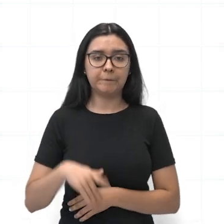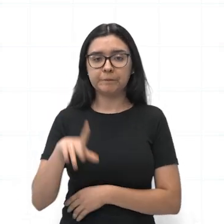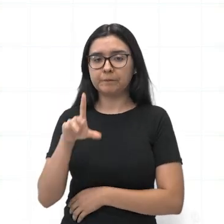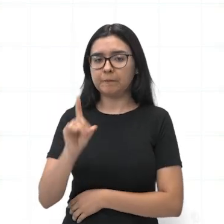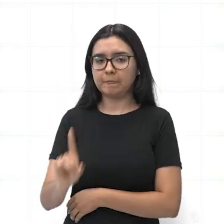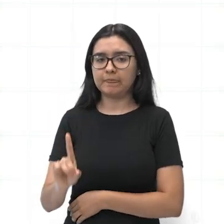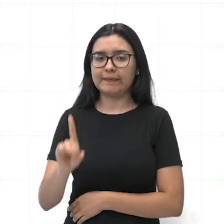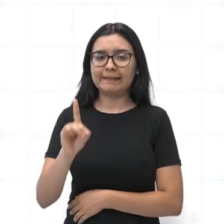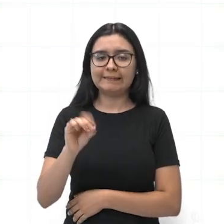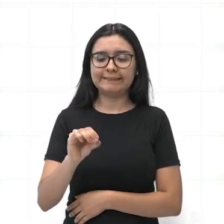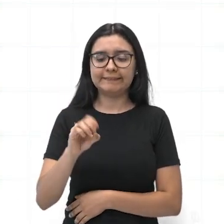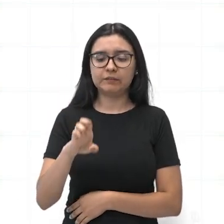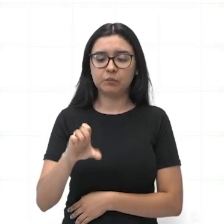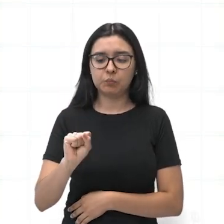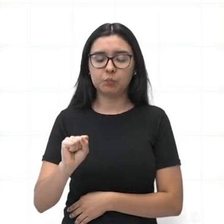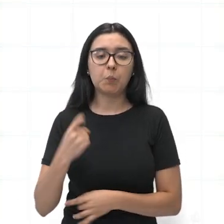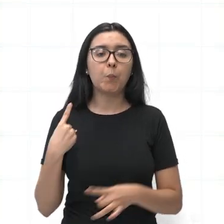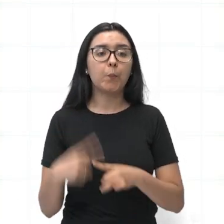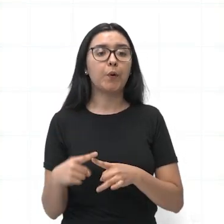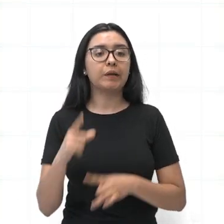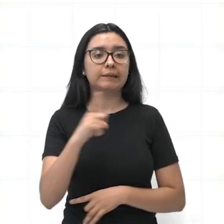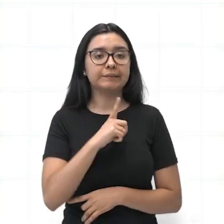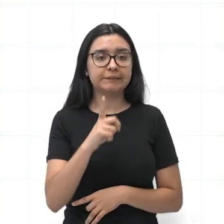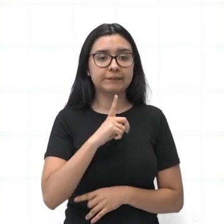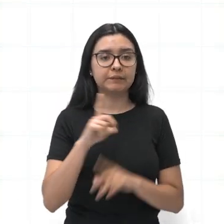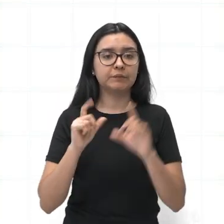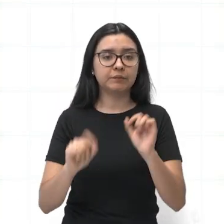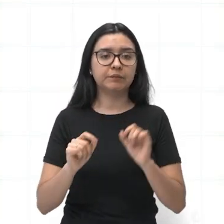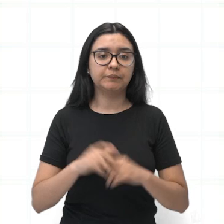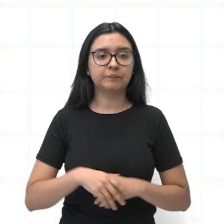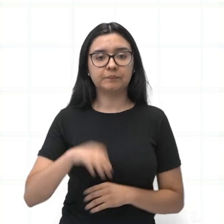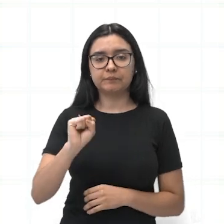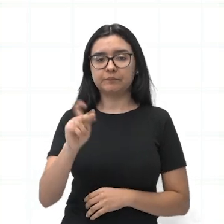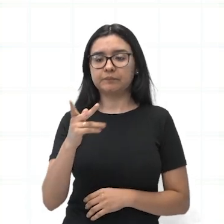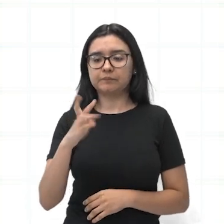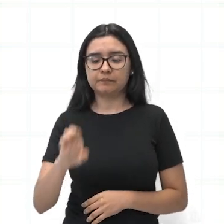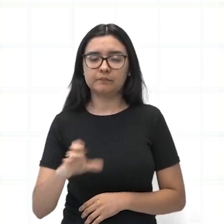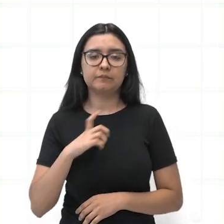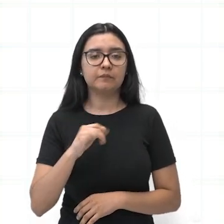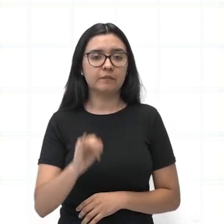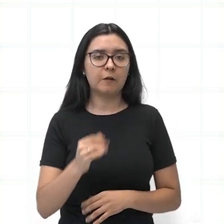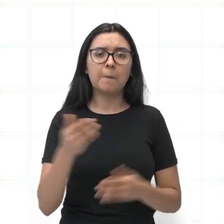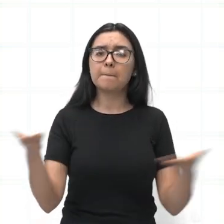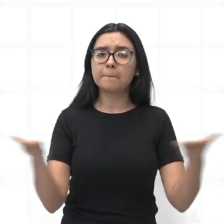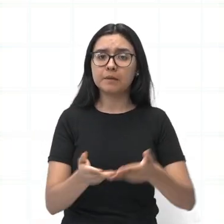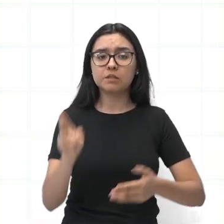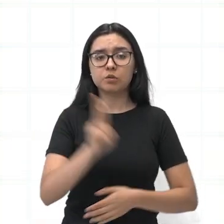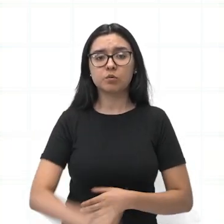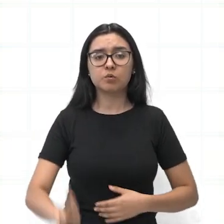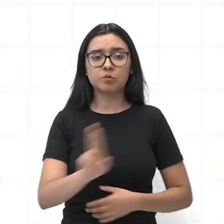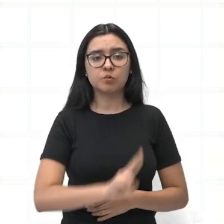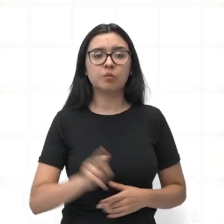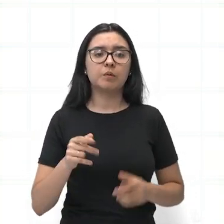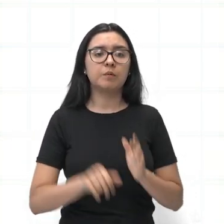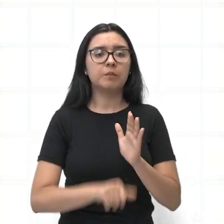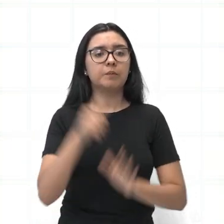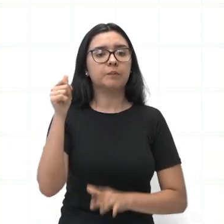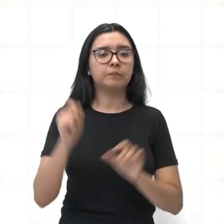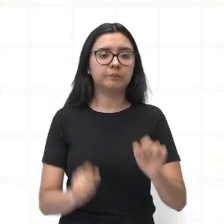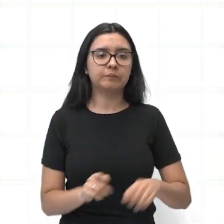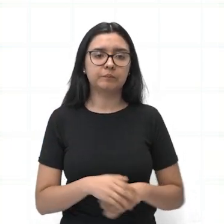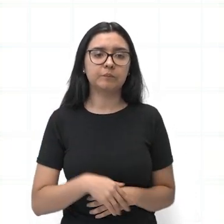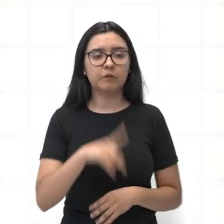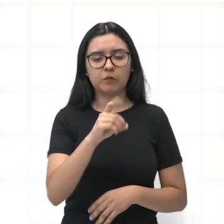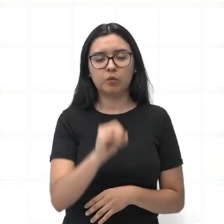eu tenho she. Então, no presente, eu uso do ou das sempre depois do pronome